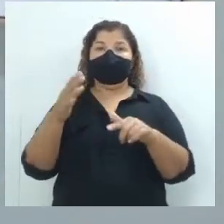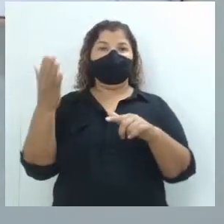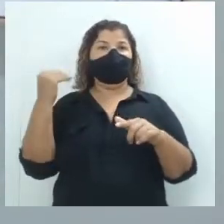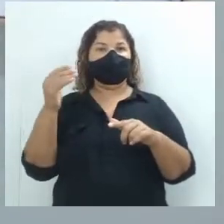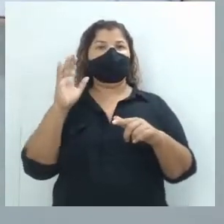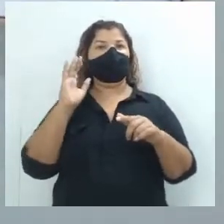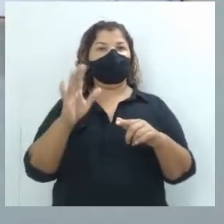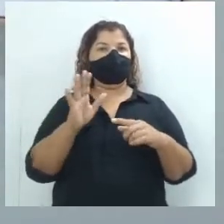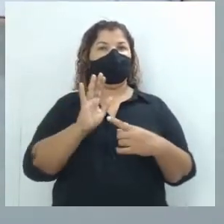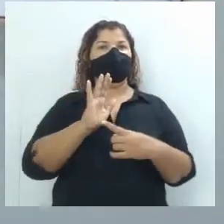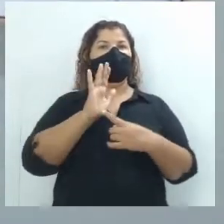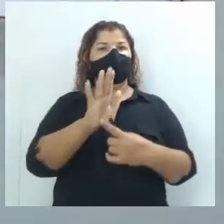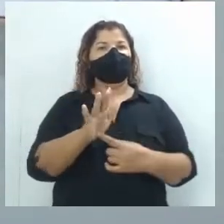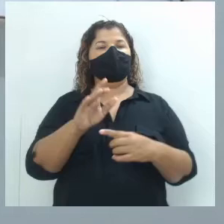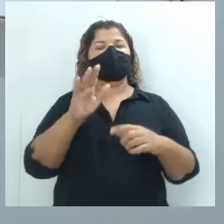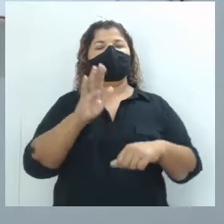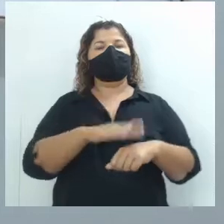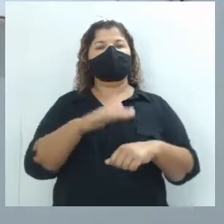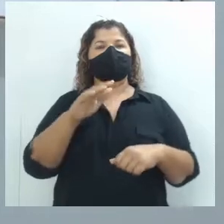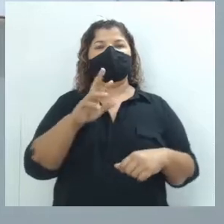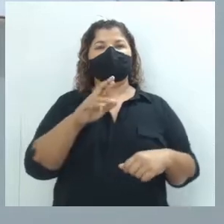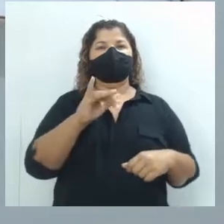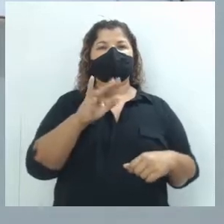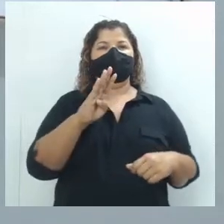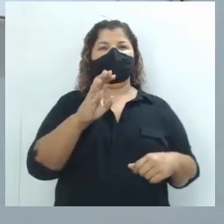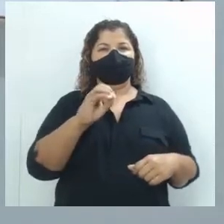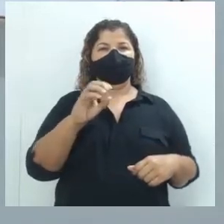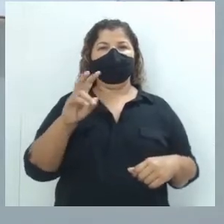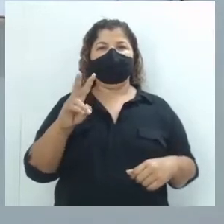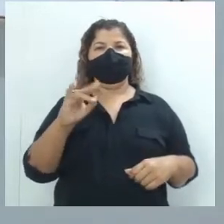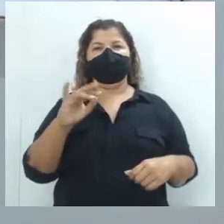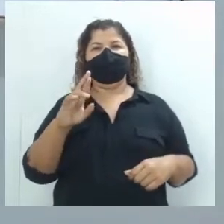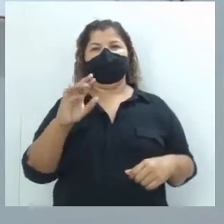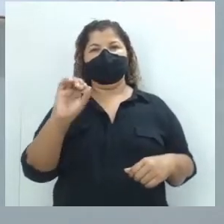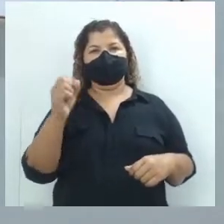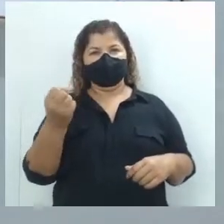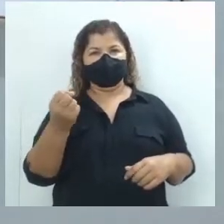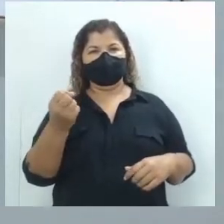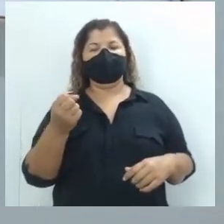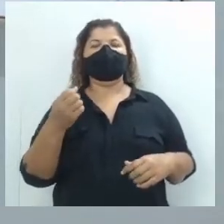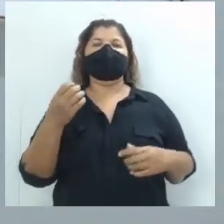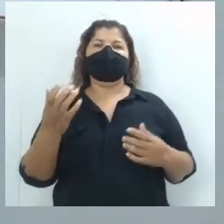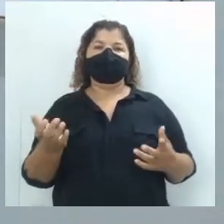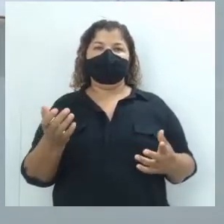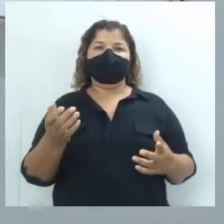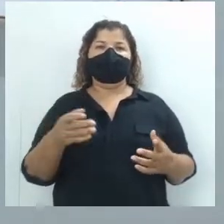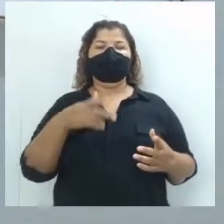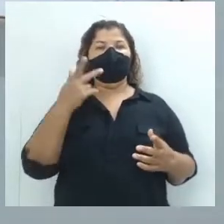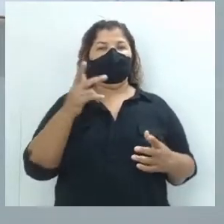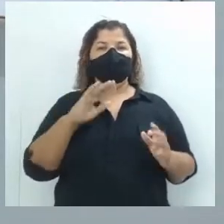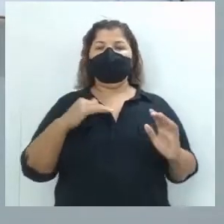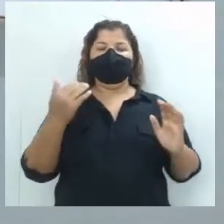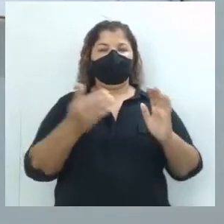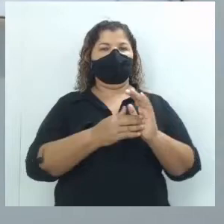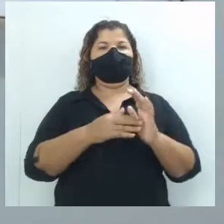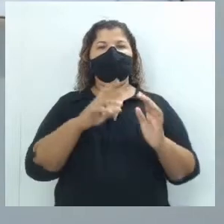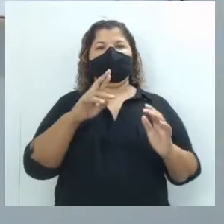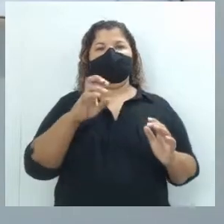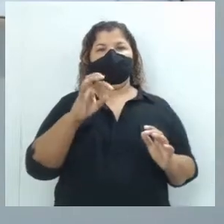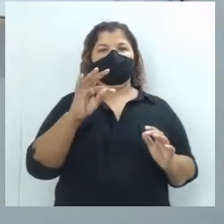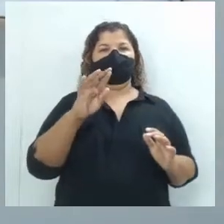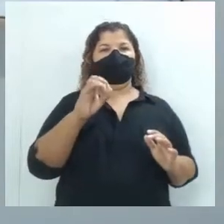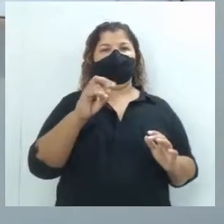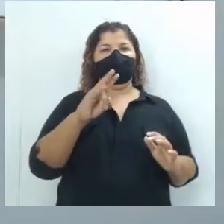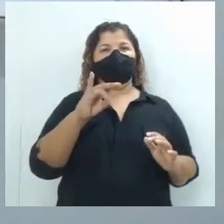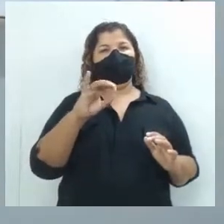aos ribovírus, beleza? Aí o que foi que aconteceu? Eu falei do retrovírus todo e hoje a gente